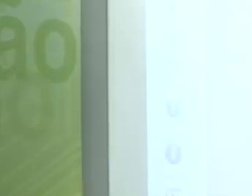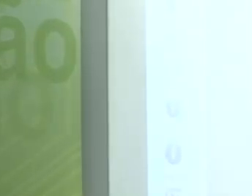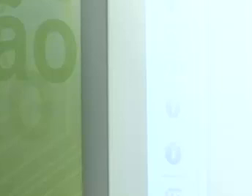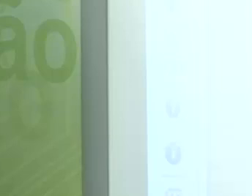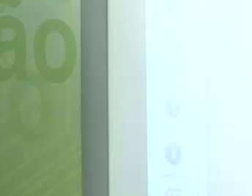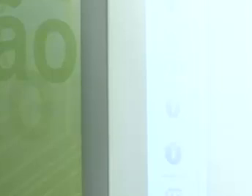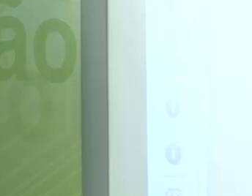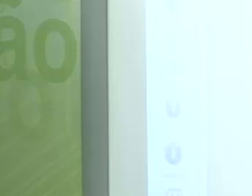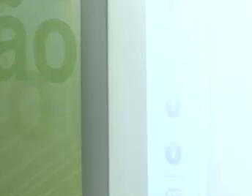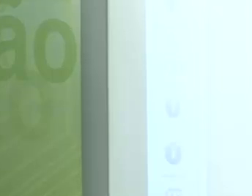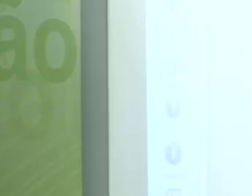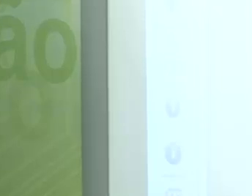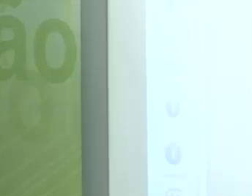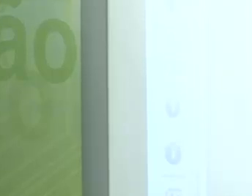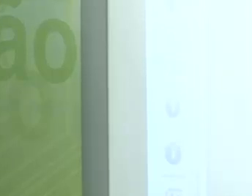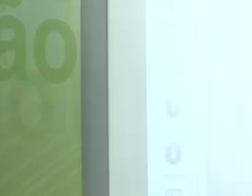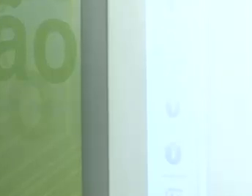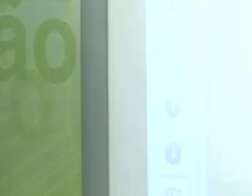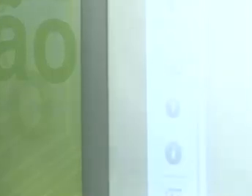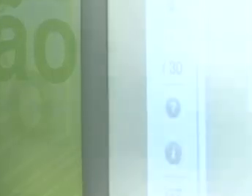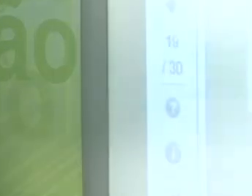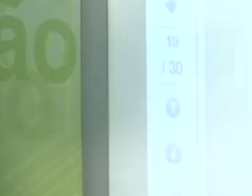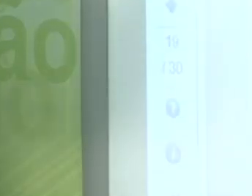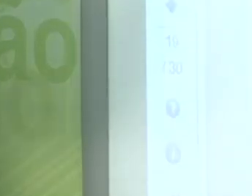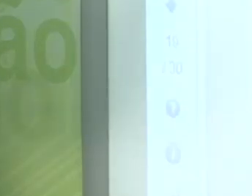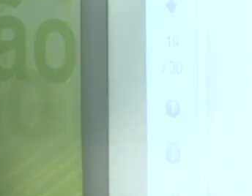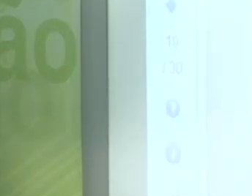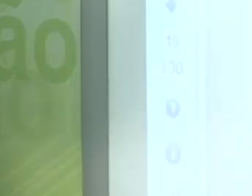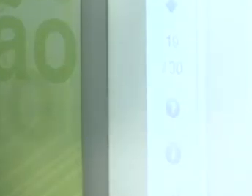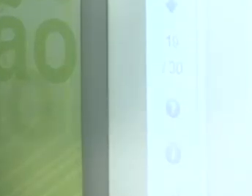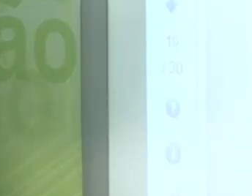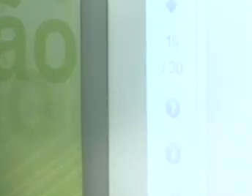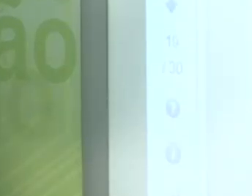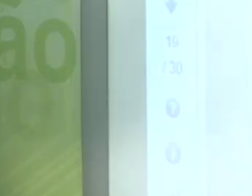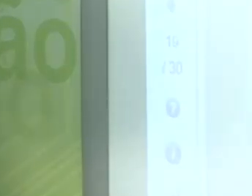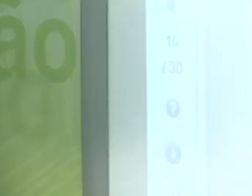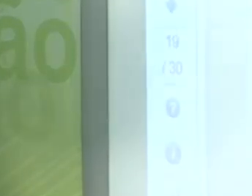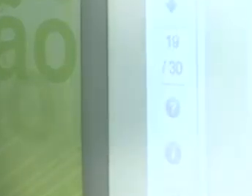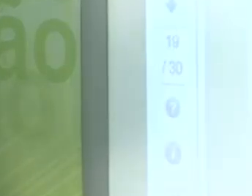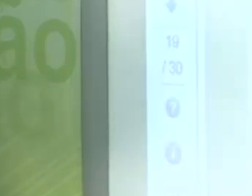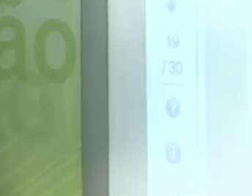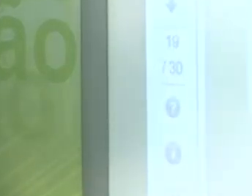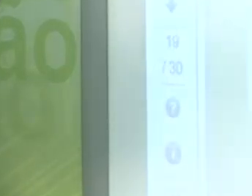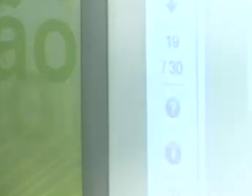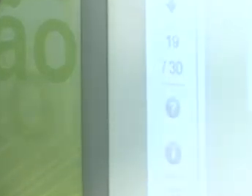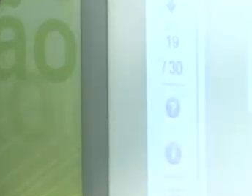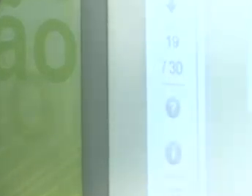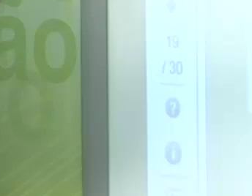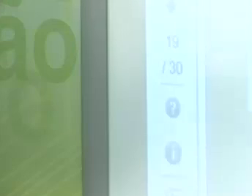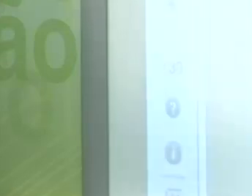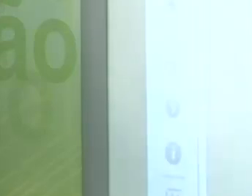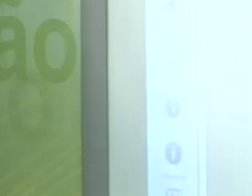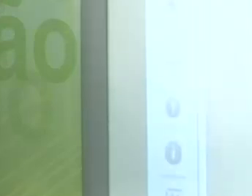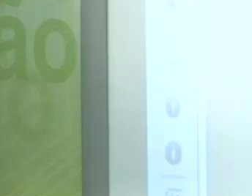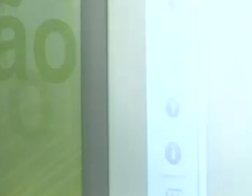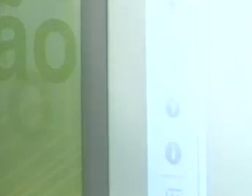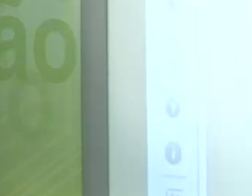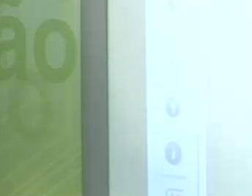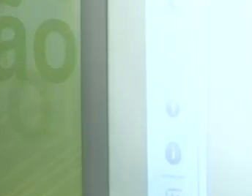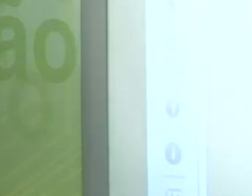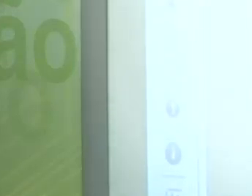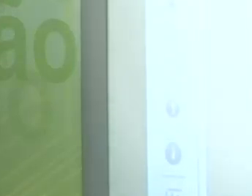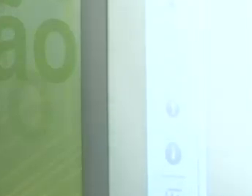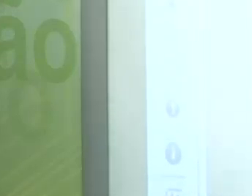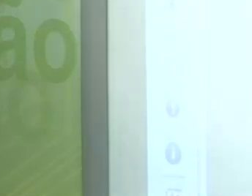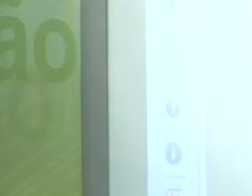CRUD exemplifica exatamente todo o objetivo maior, né, da nossa programação orientada, que